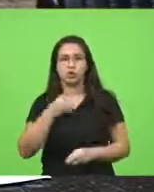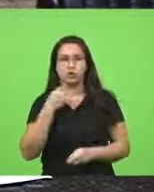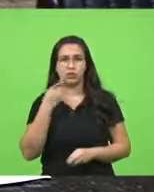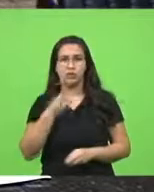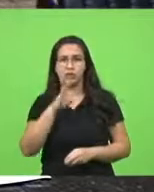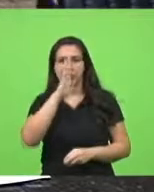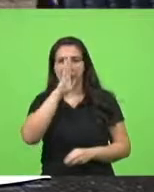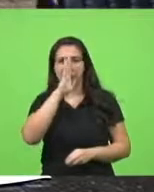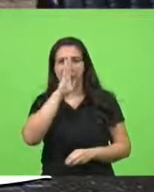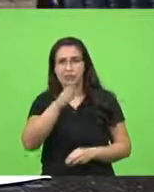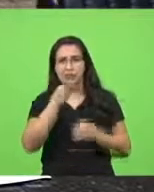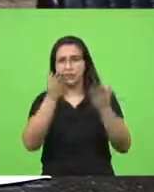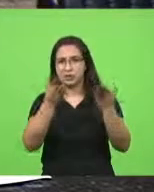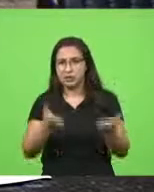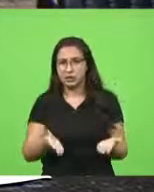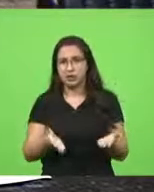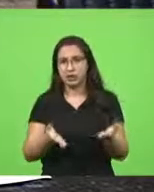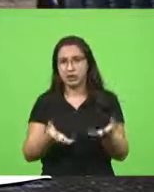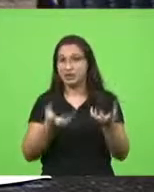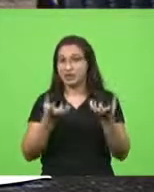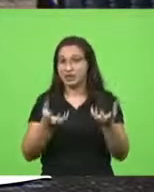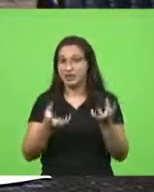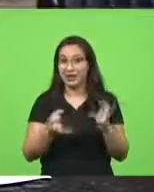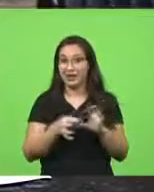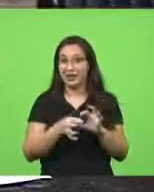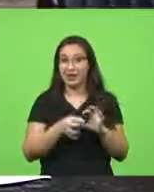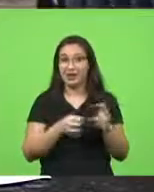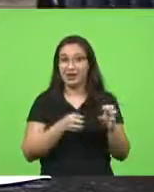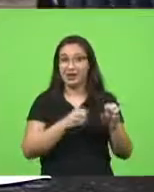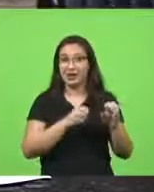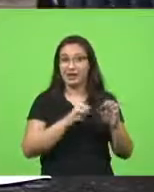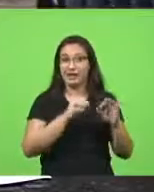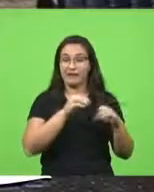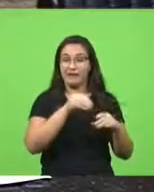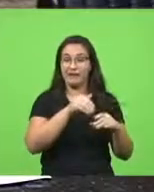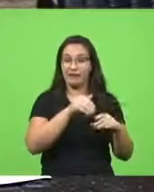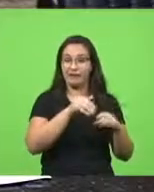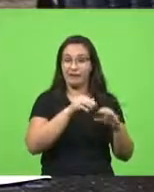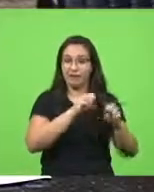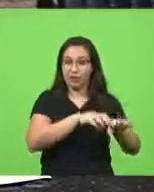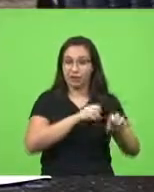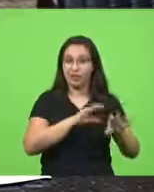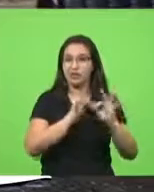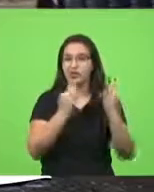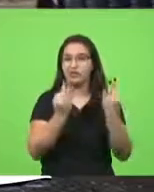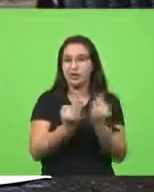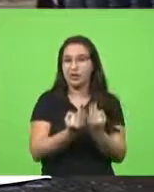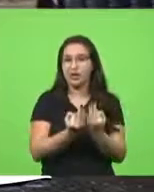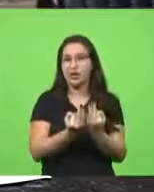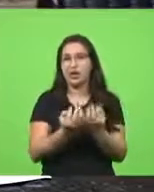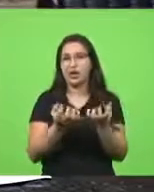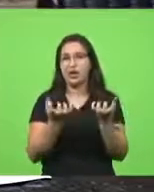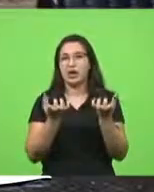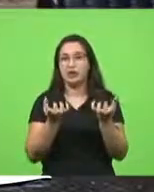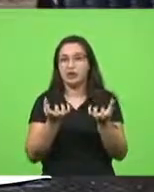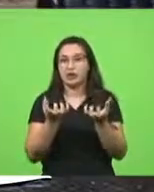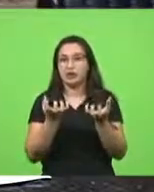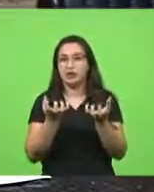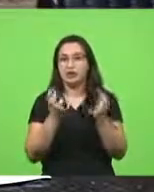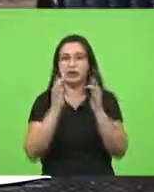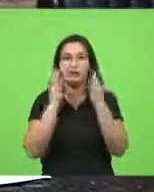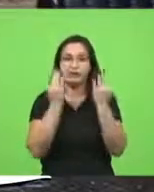que se dizem favoráveis à educação domiciliar, aqueles que se dizem favoráveis à família, aqueles que se